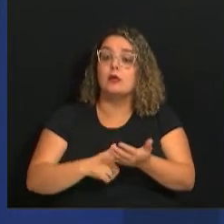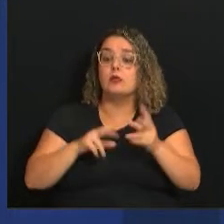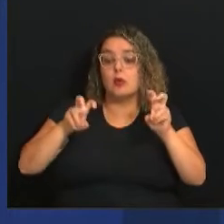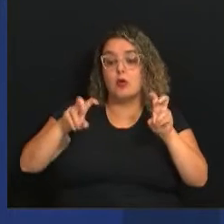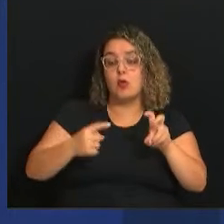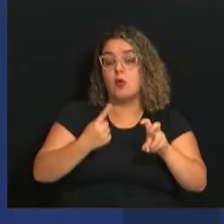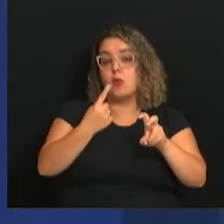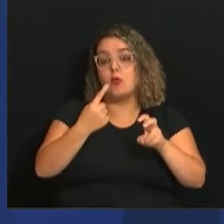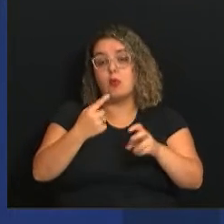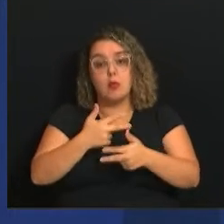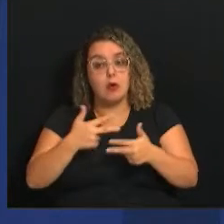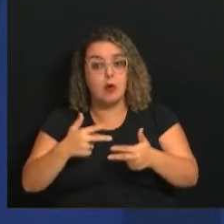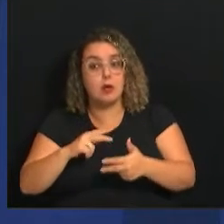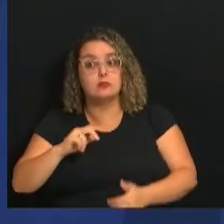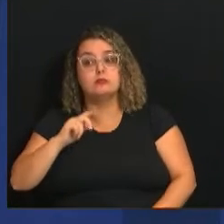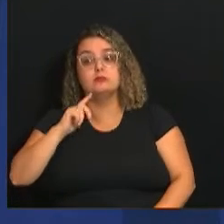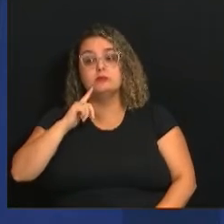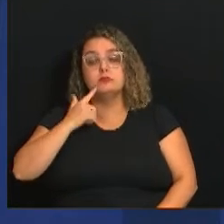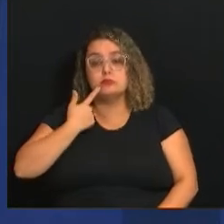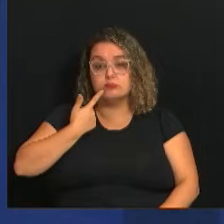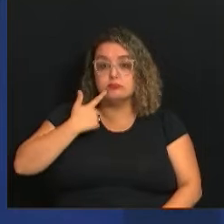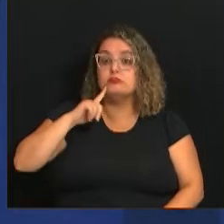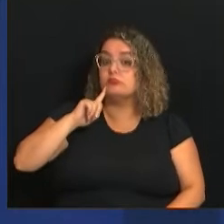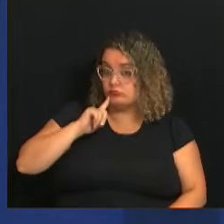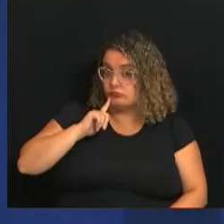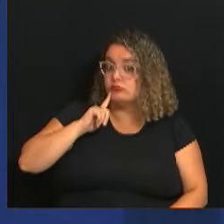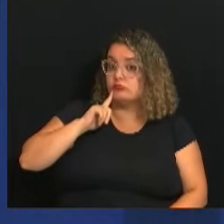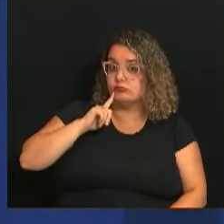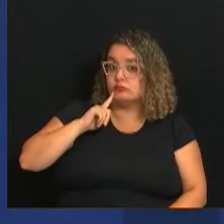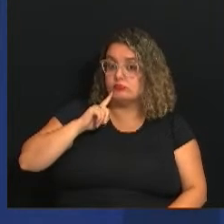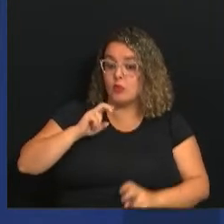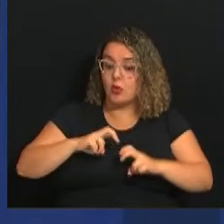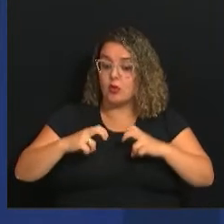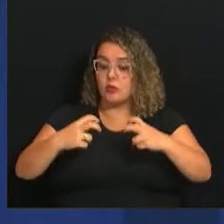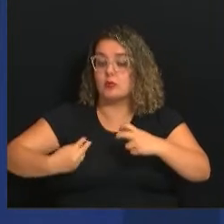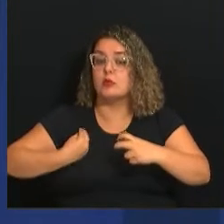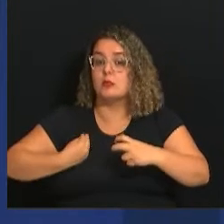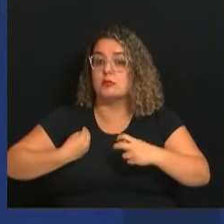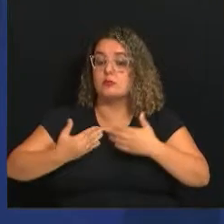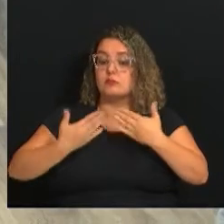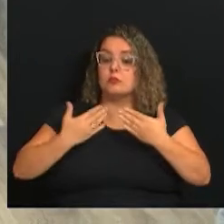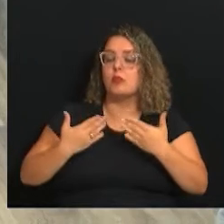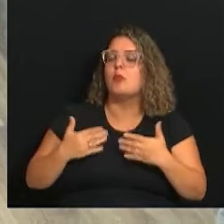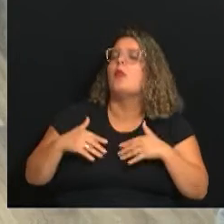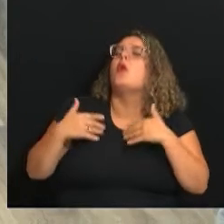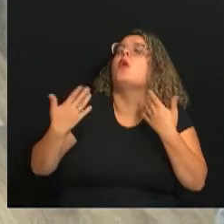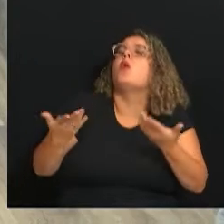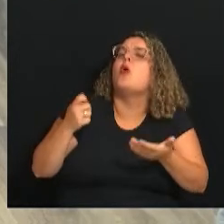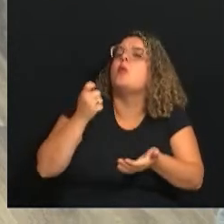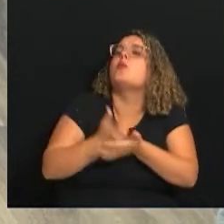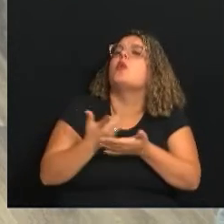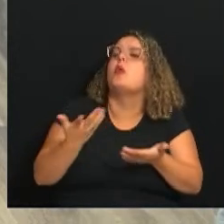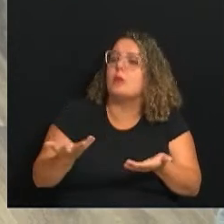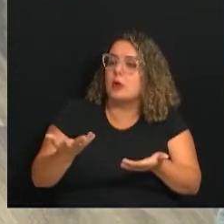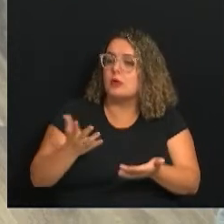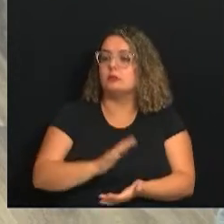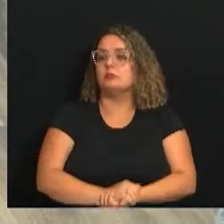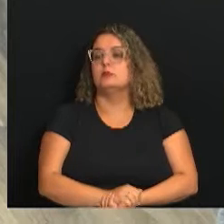conviver com isso. Então, com relação à escrita pesada, não é. É uma escrita muito ágil, o livro é fininho, é